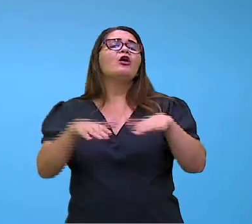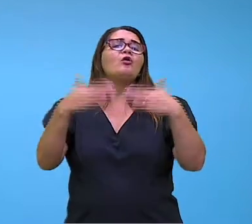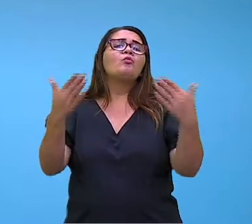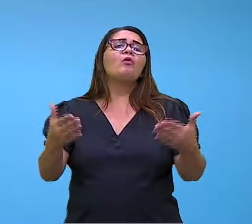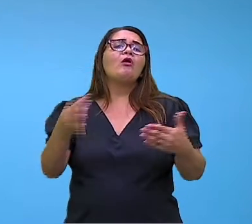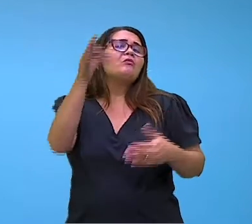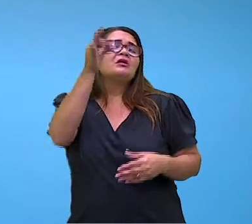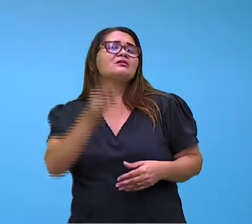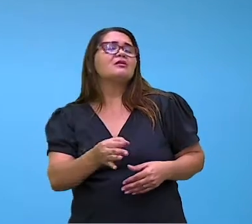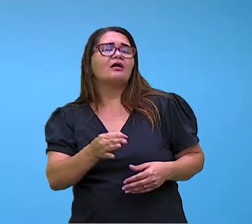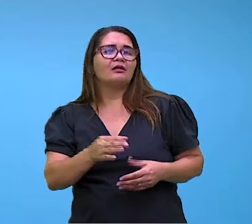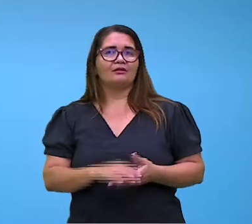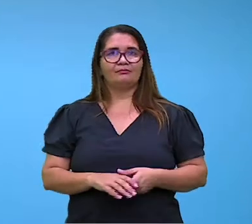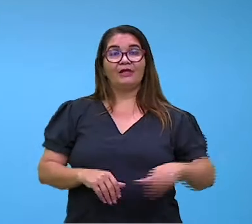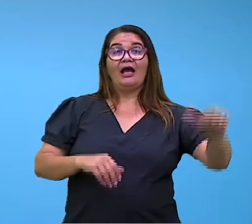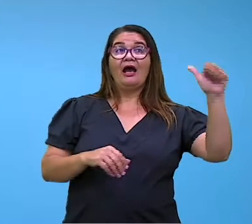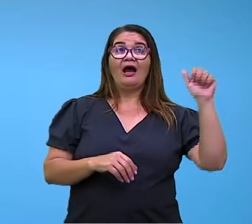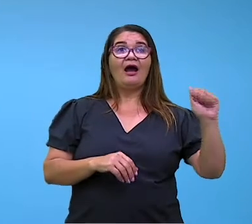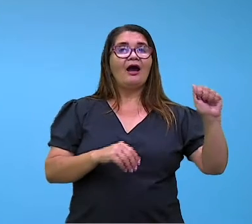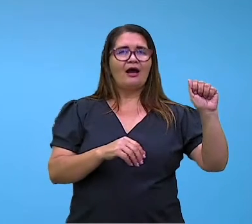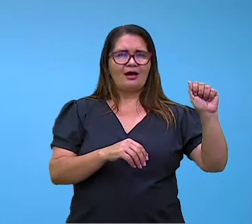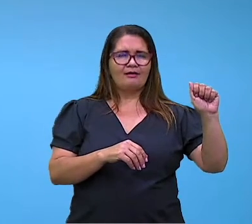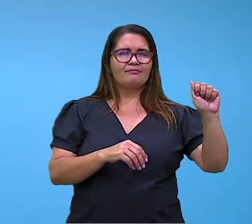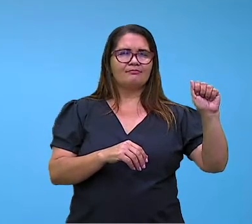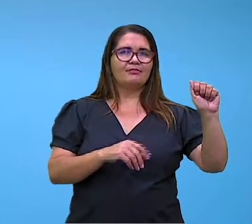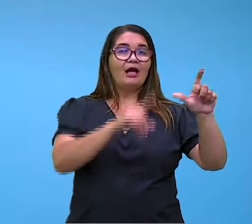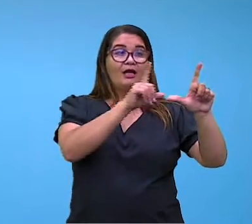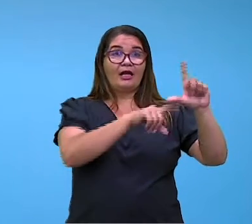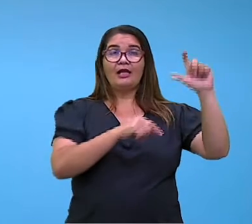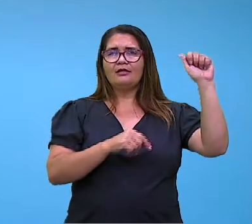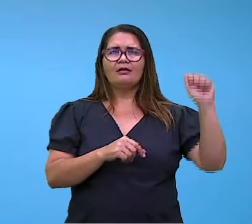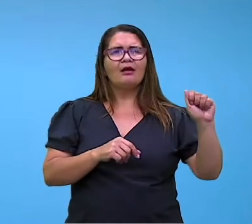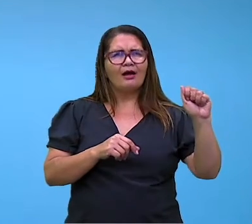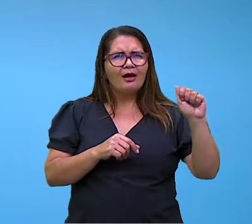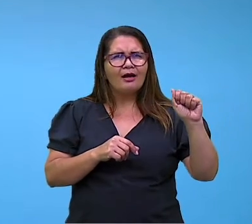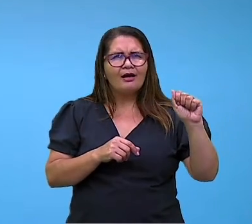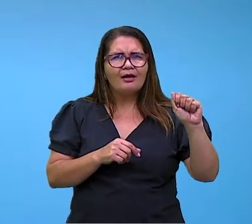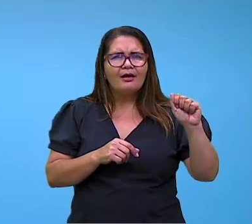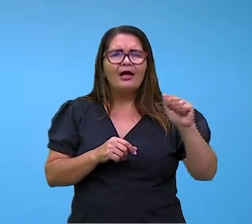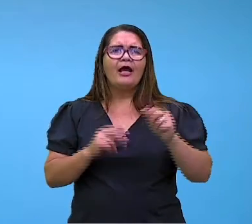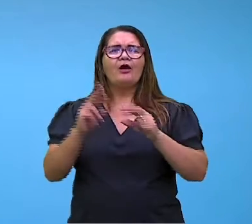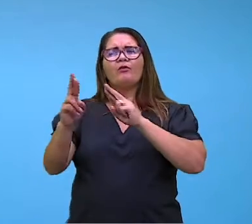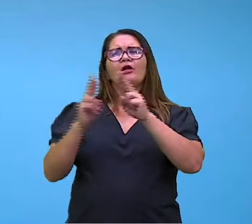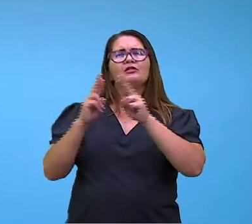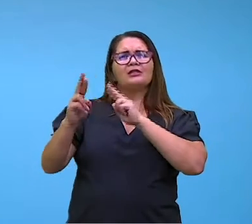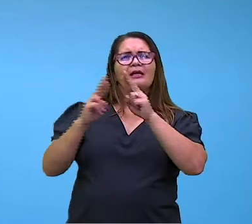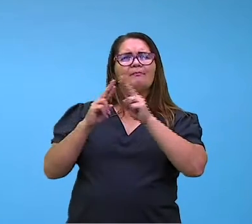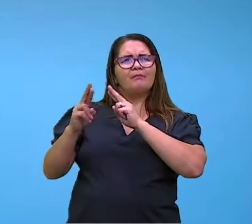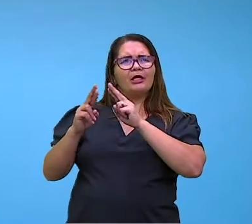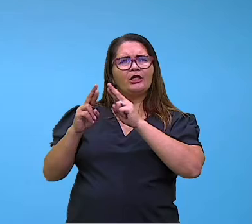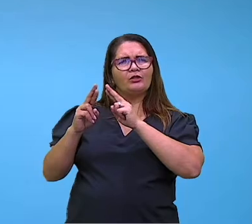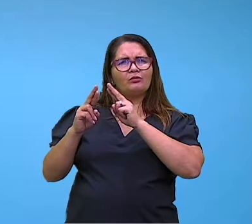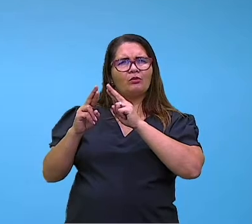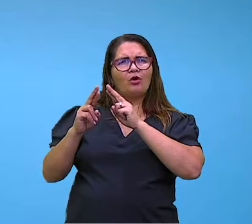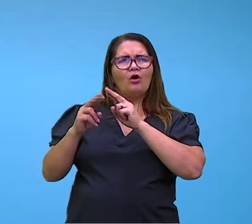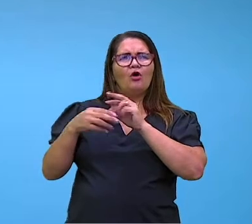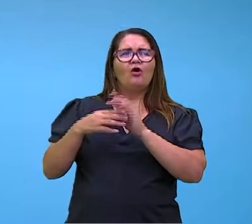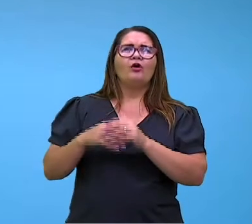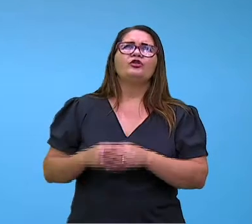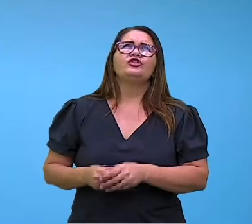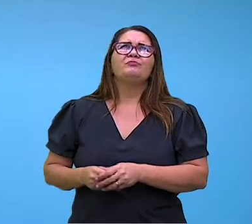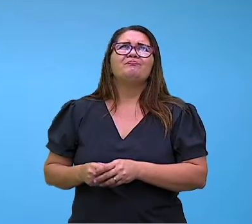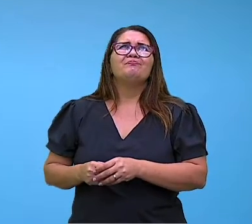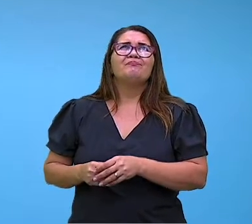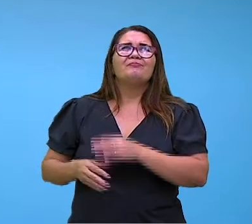que é uma relação aí de muitos anos, longa, ok? Or